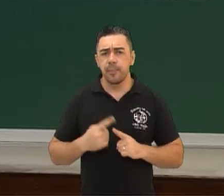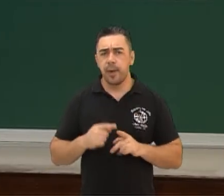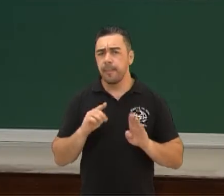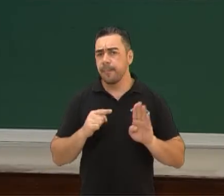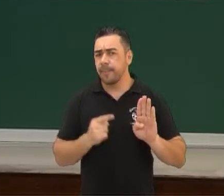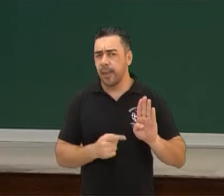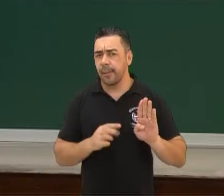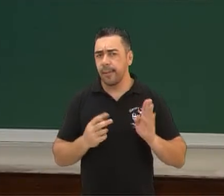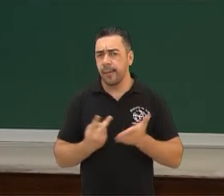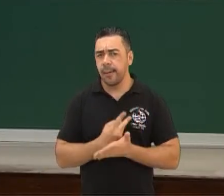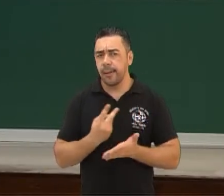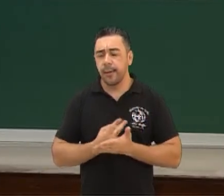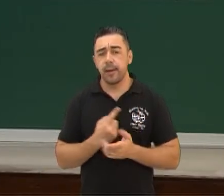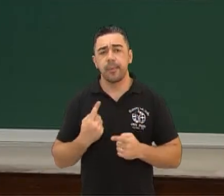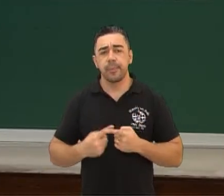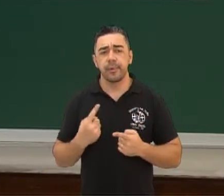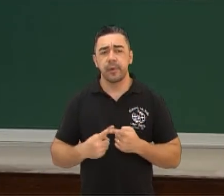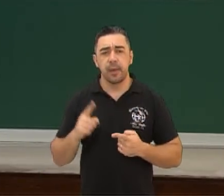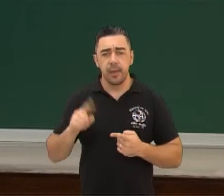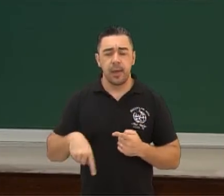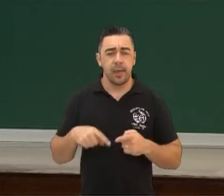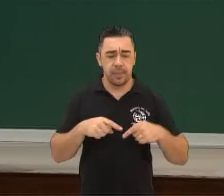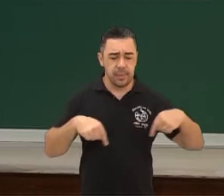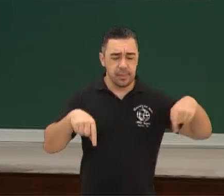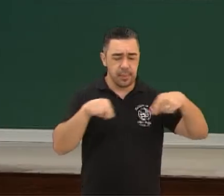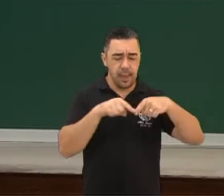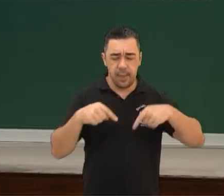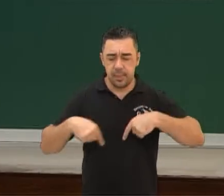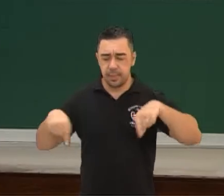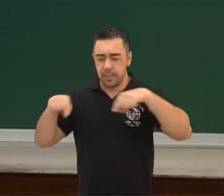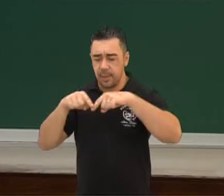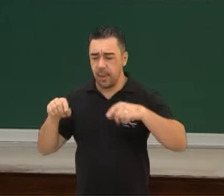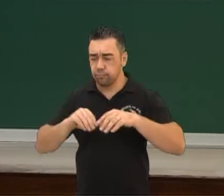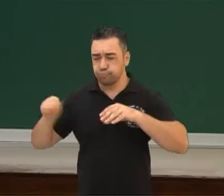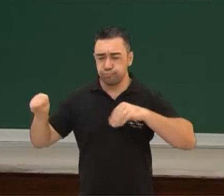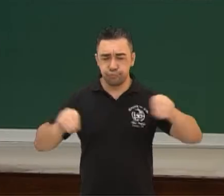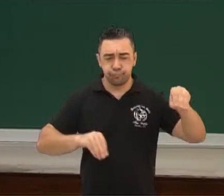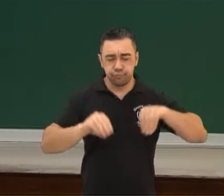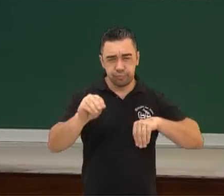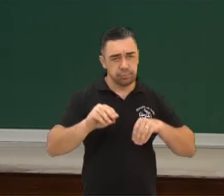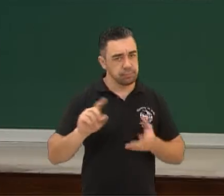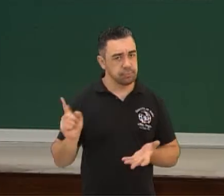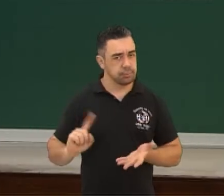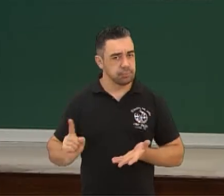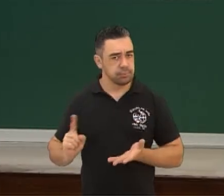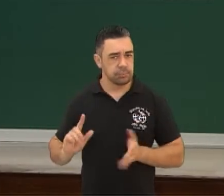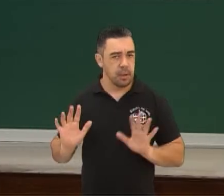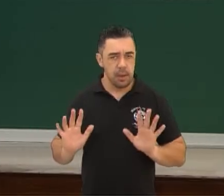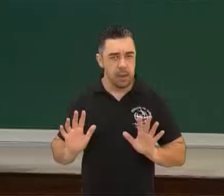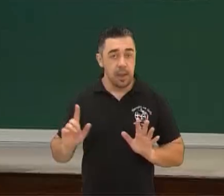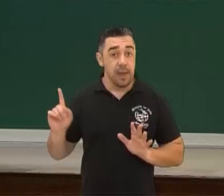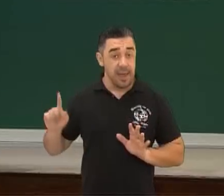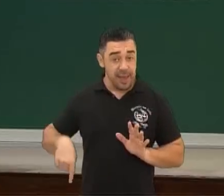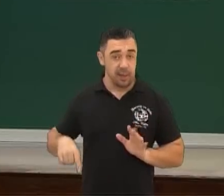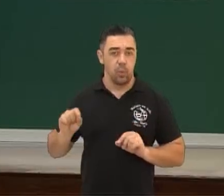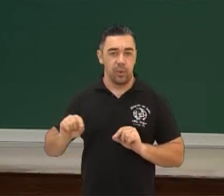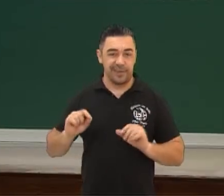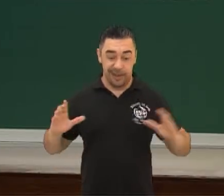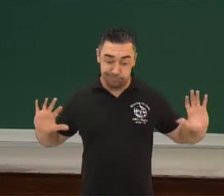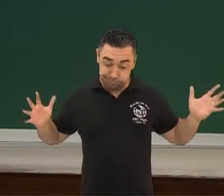errada? Favorece a desconcentração de terras para a produção agrícola. O agronegócio, ele favorece